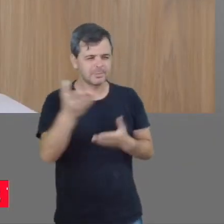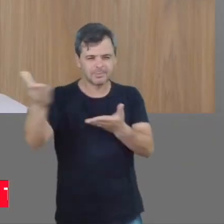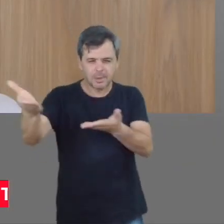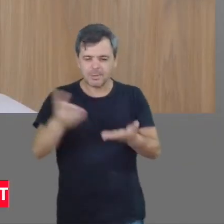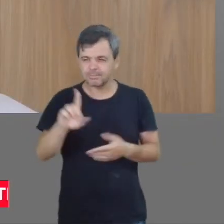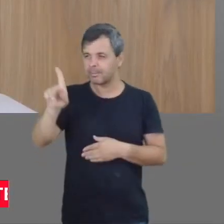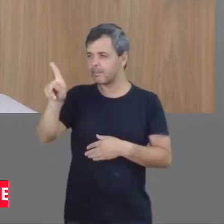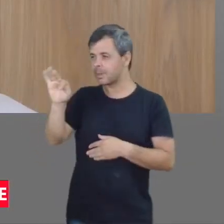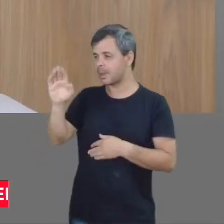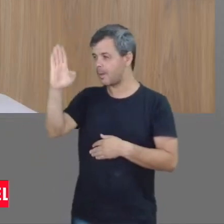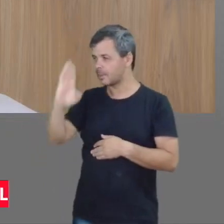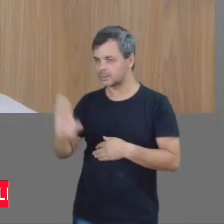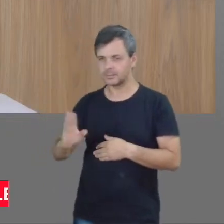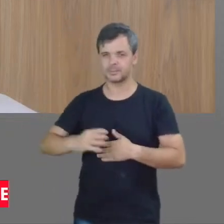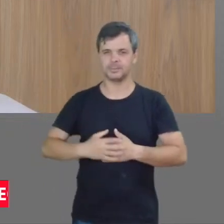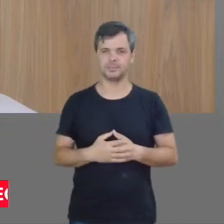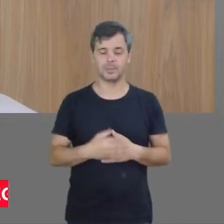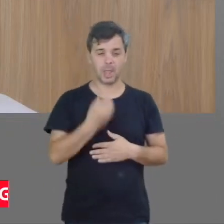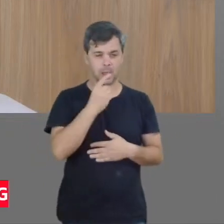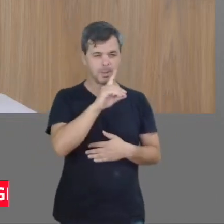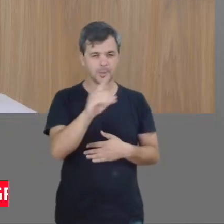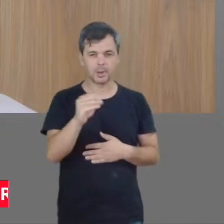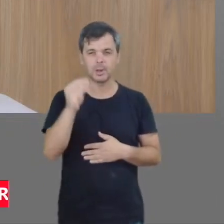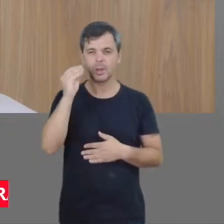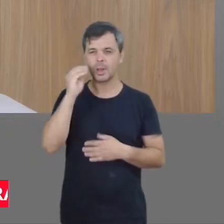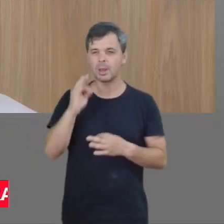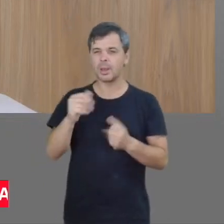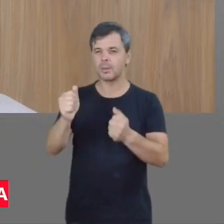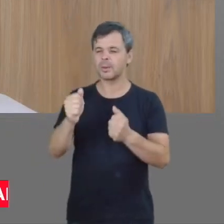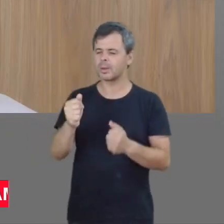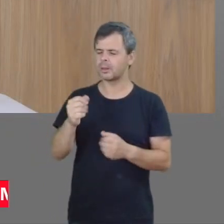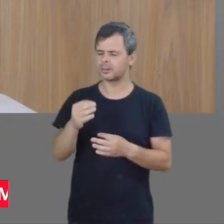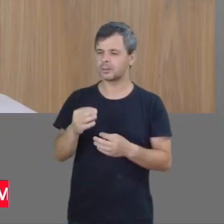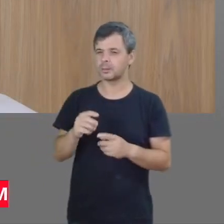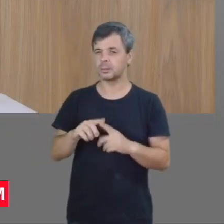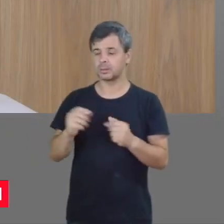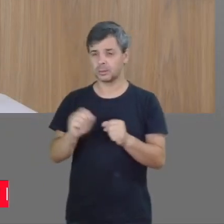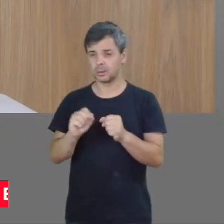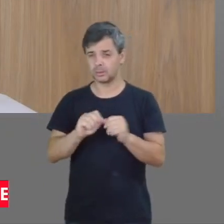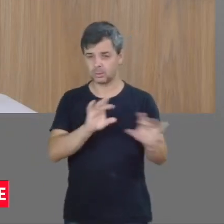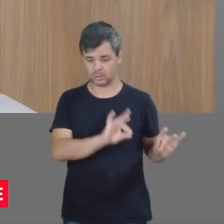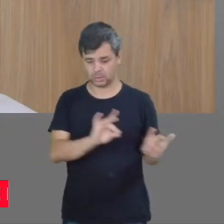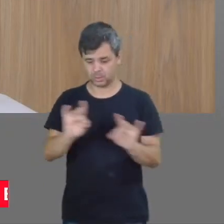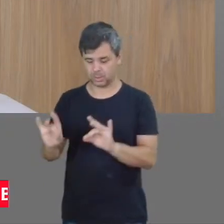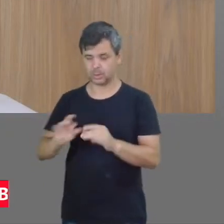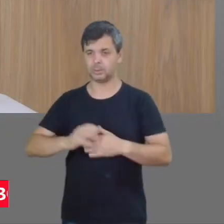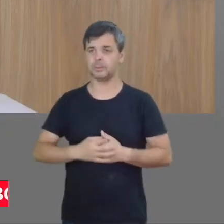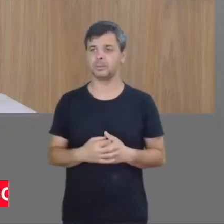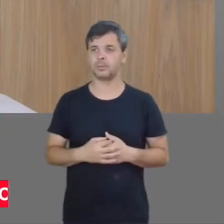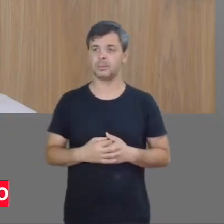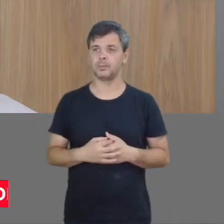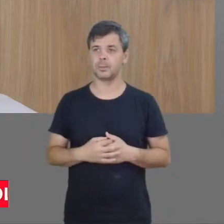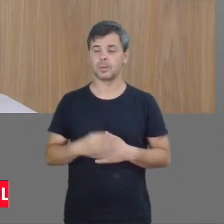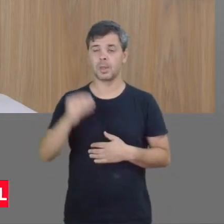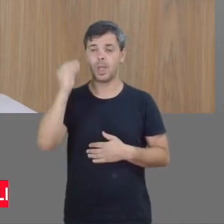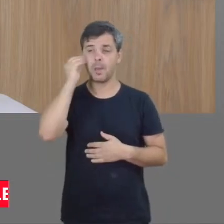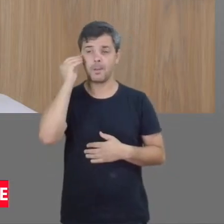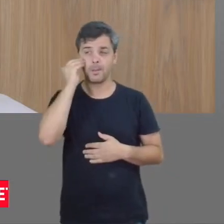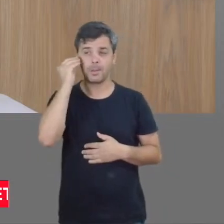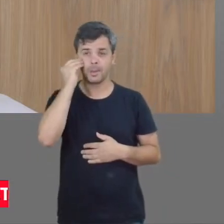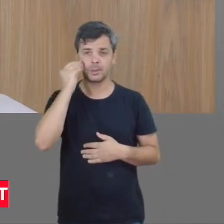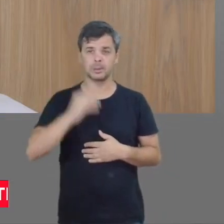PT Brasil. Bom dia, Camila, alegria estar aqui, bom dia todo mundo que está nos acompanhando. Amanda!